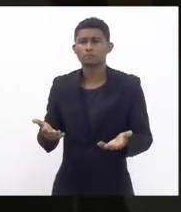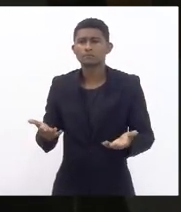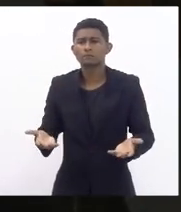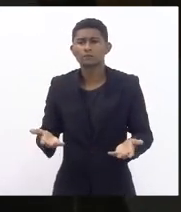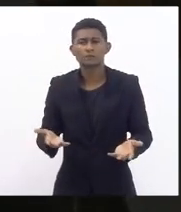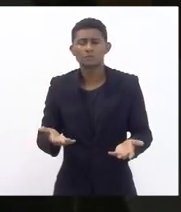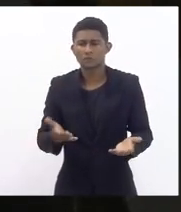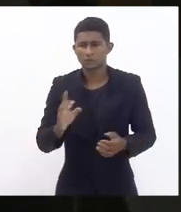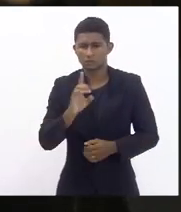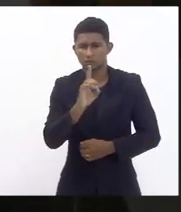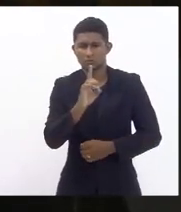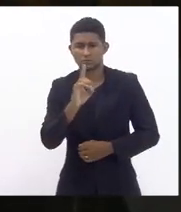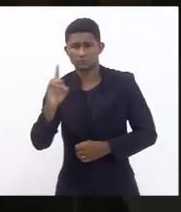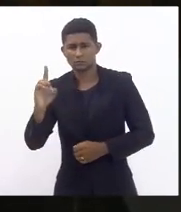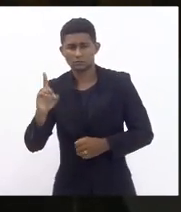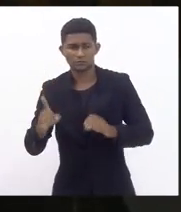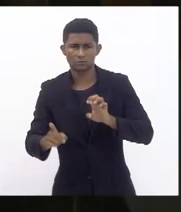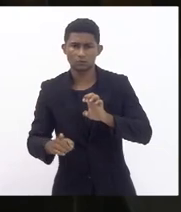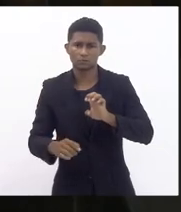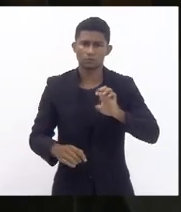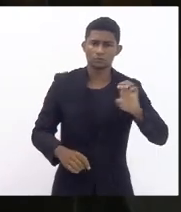as extremidades,